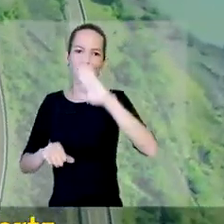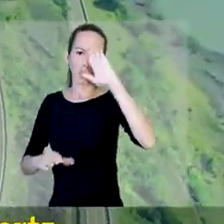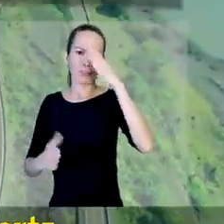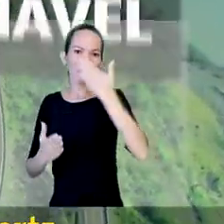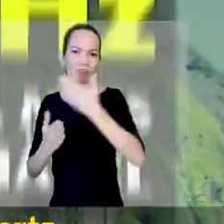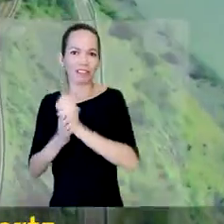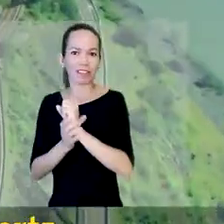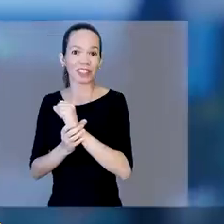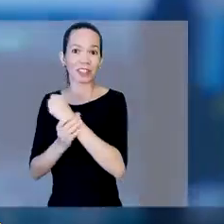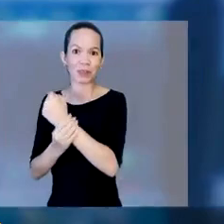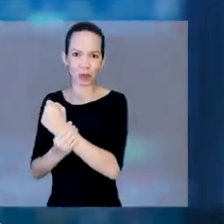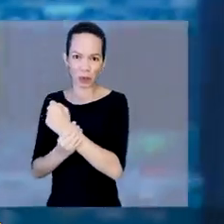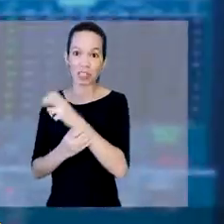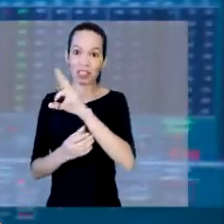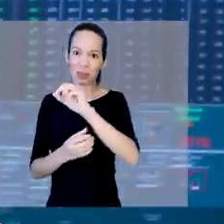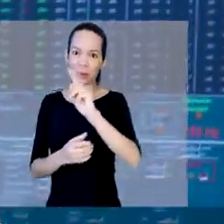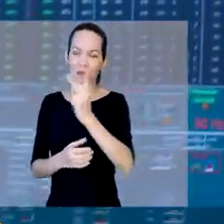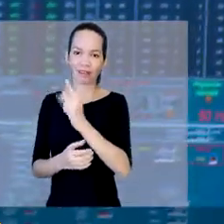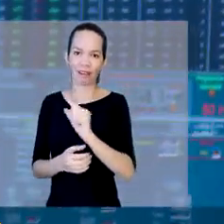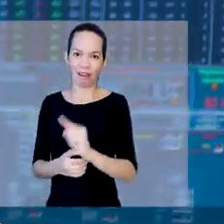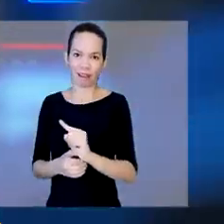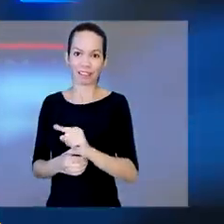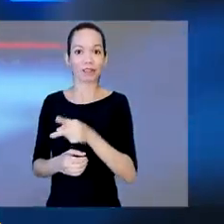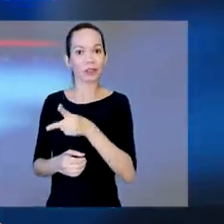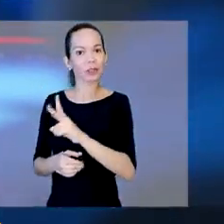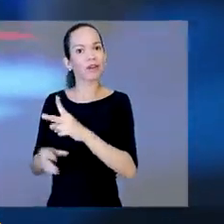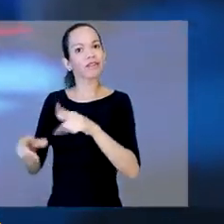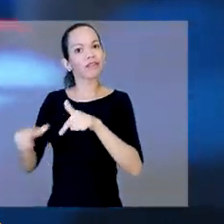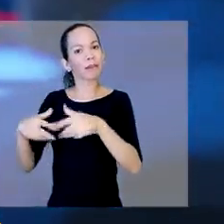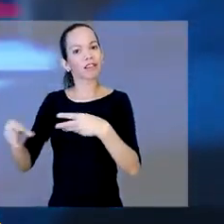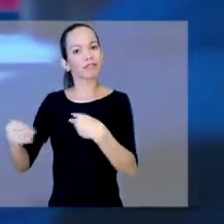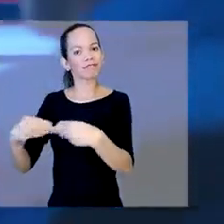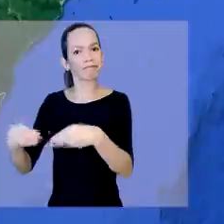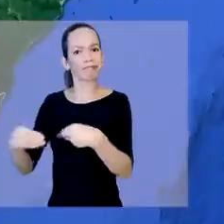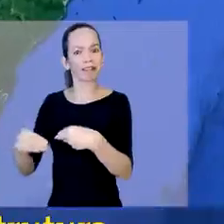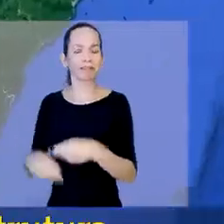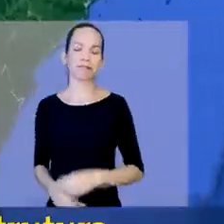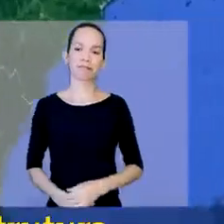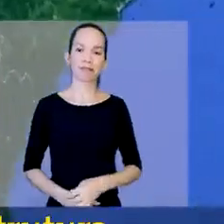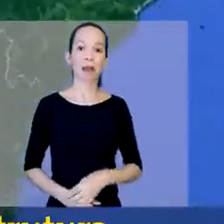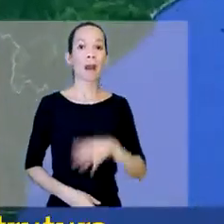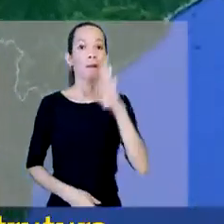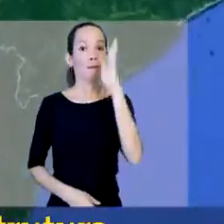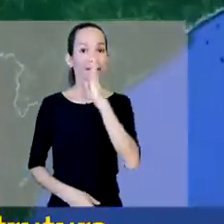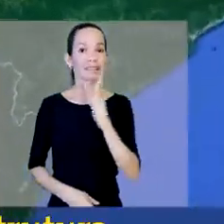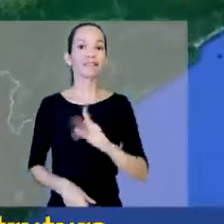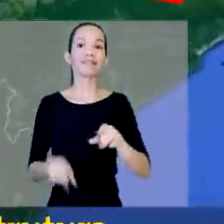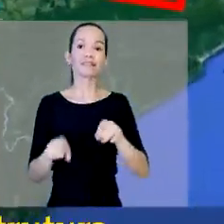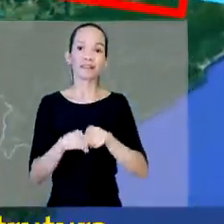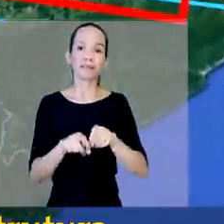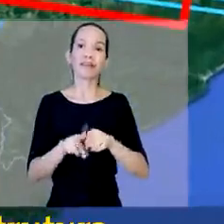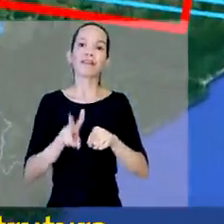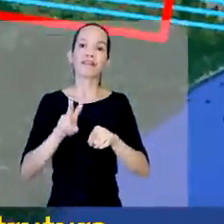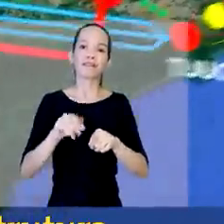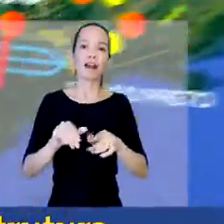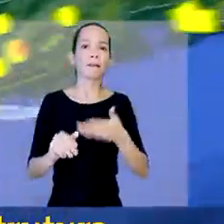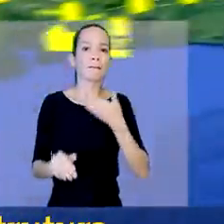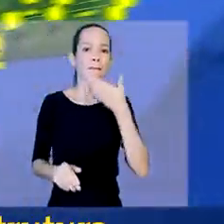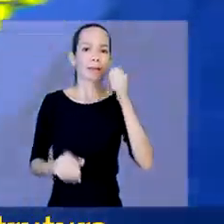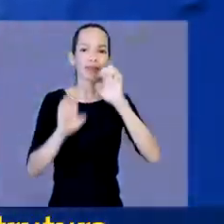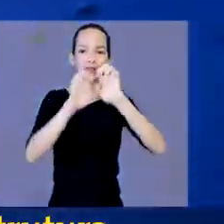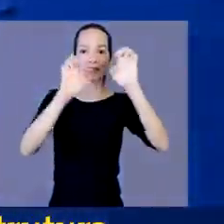em 50 Hz e para manter a flexibilidade na operação. O Brasil vai aprimorar e modernizar